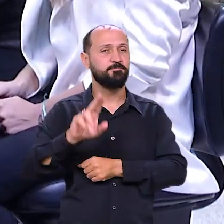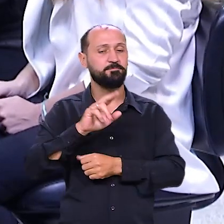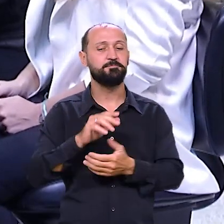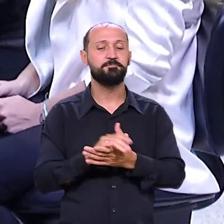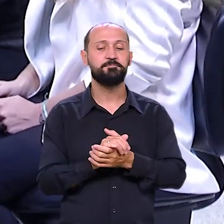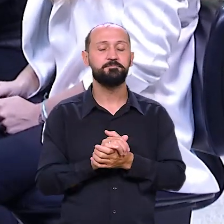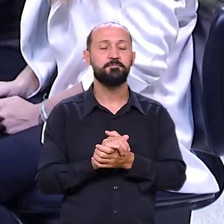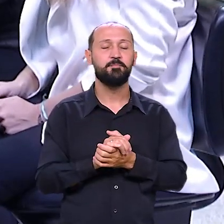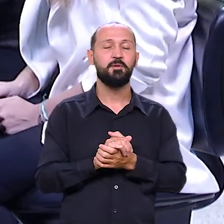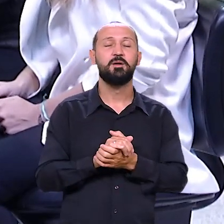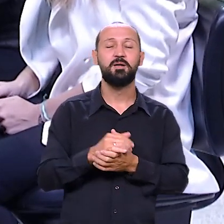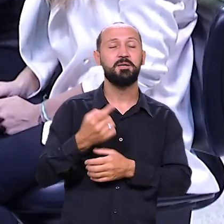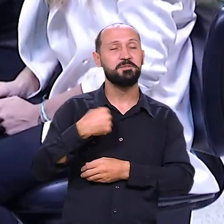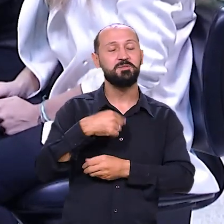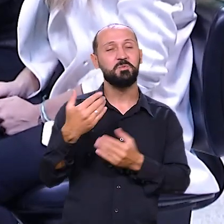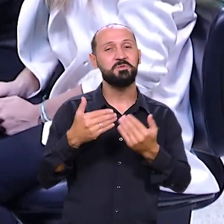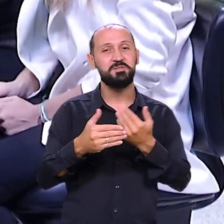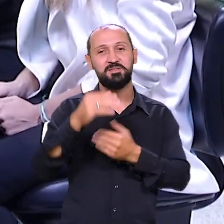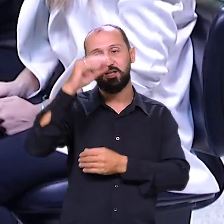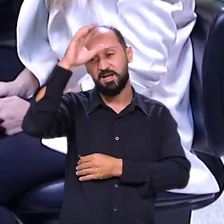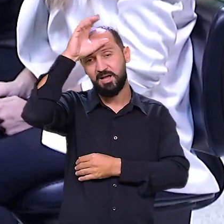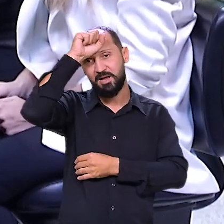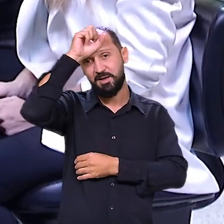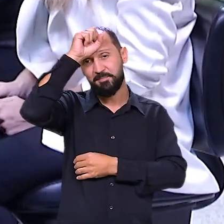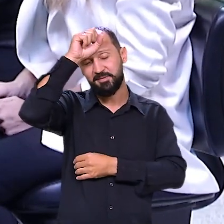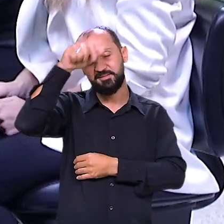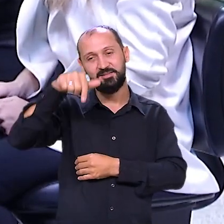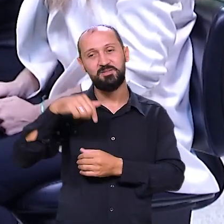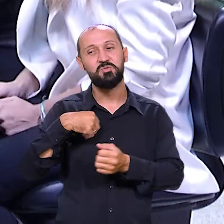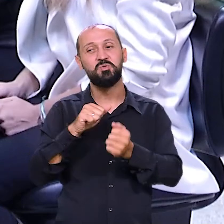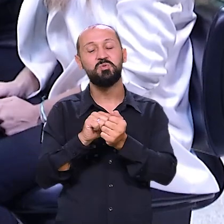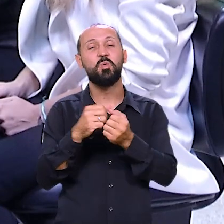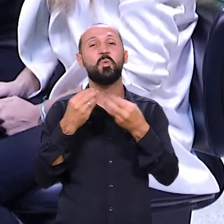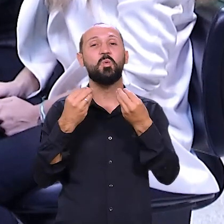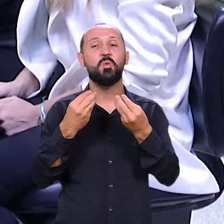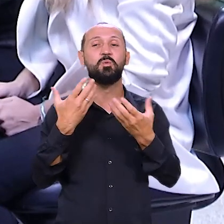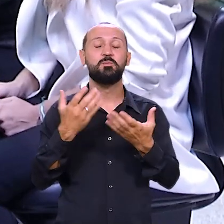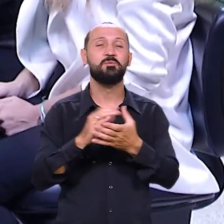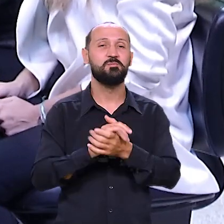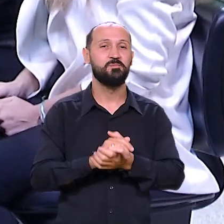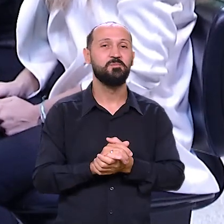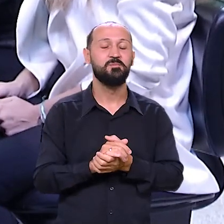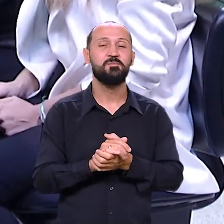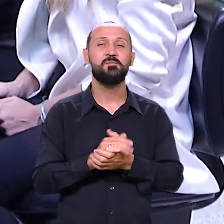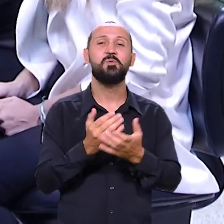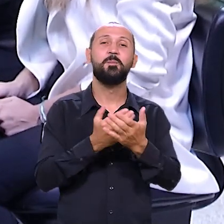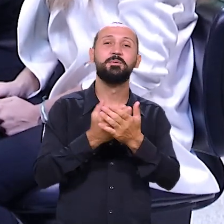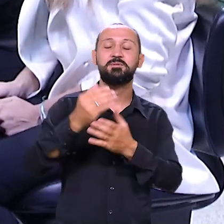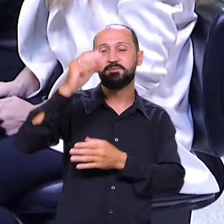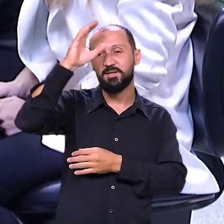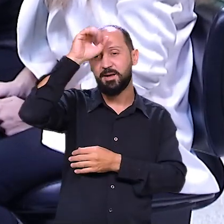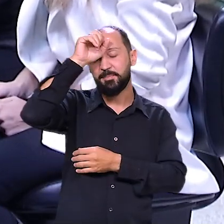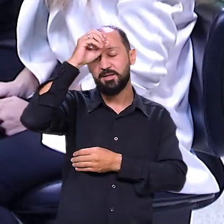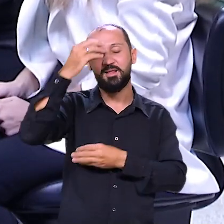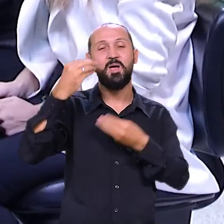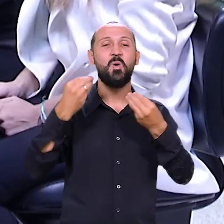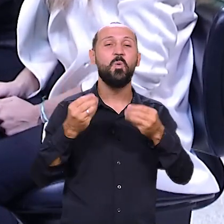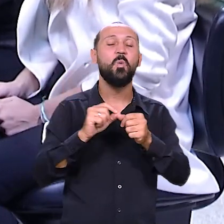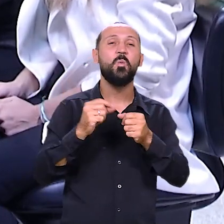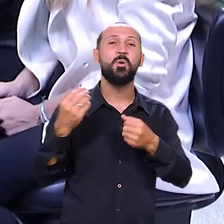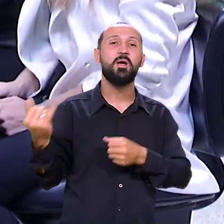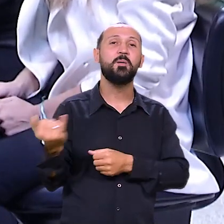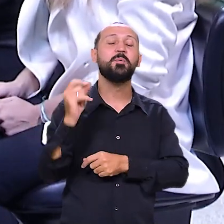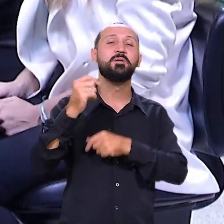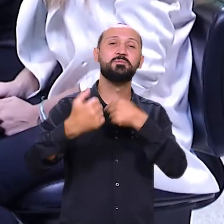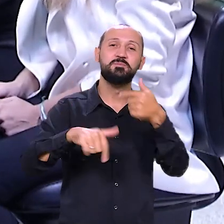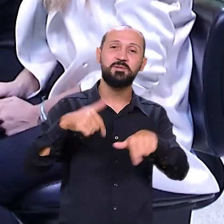está aprendendo hoje aqui, falou da complexidade, né? Começando a aprender sobre a